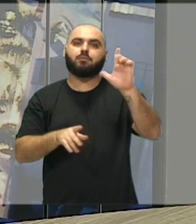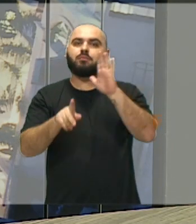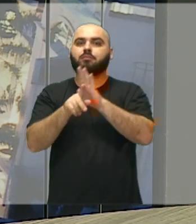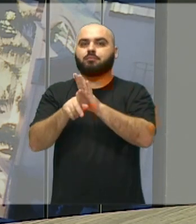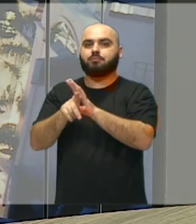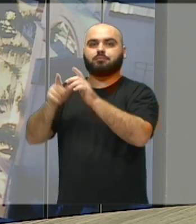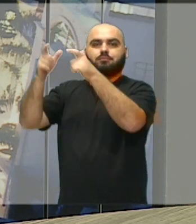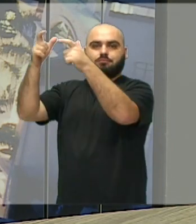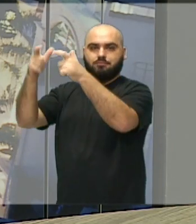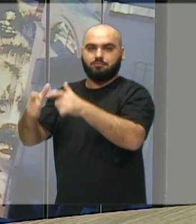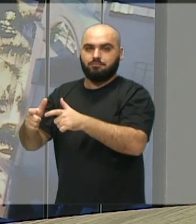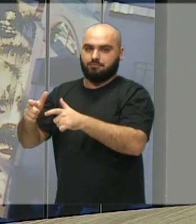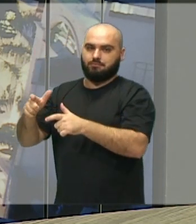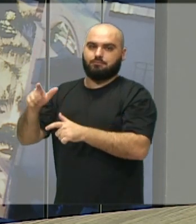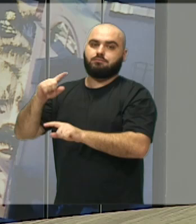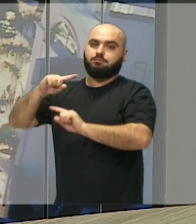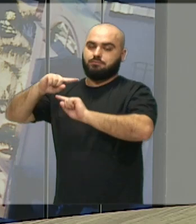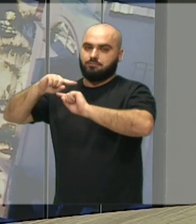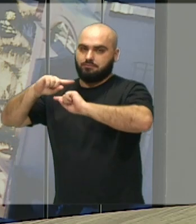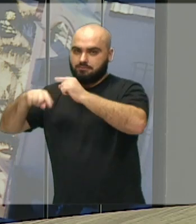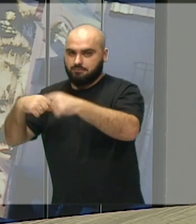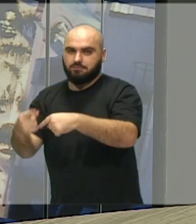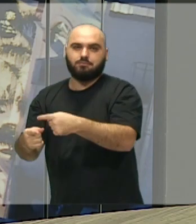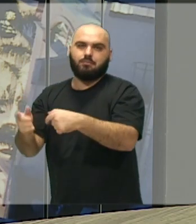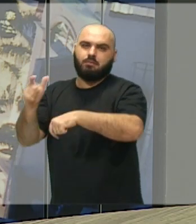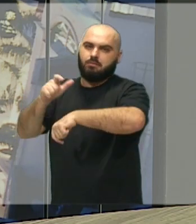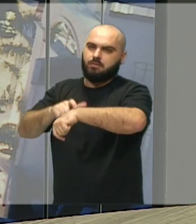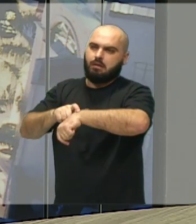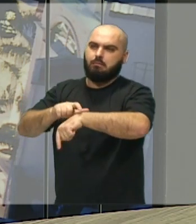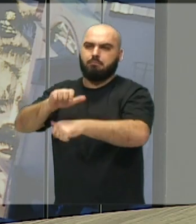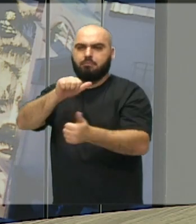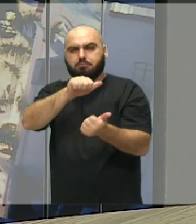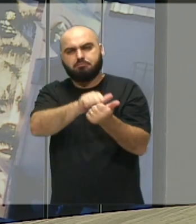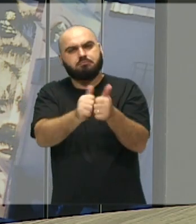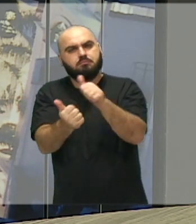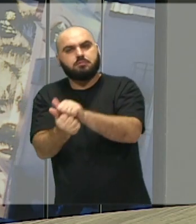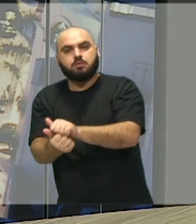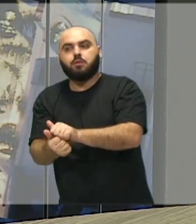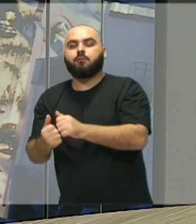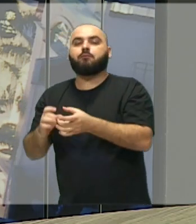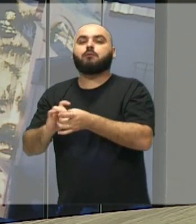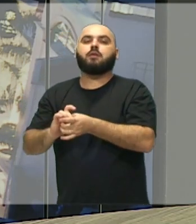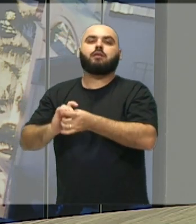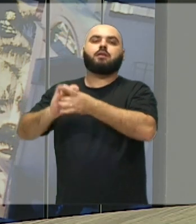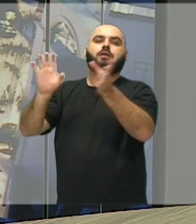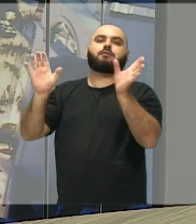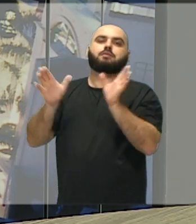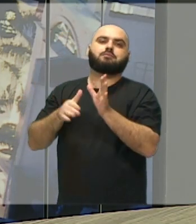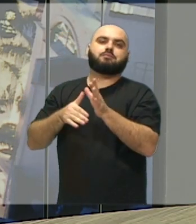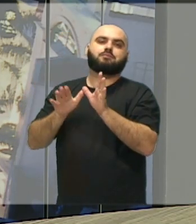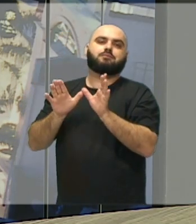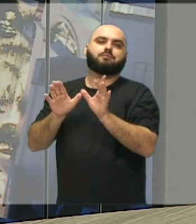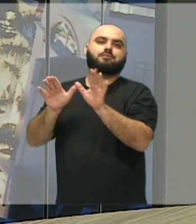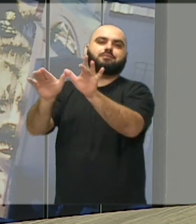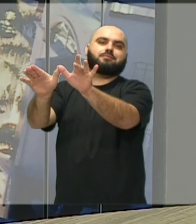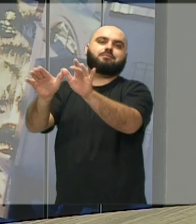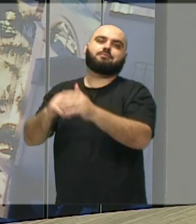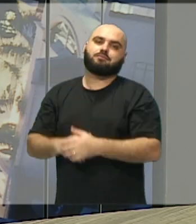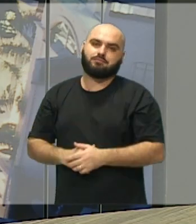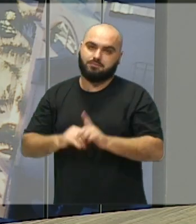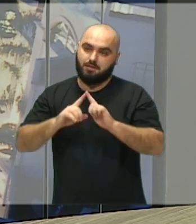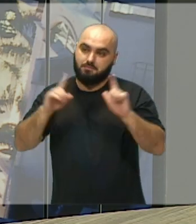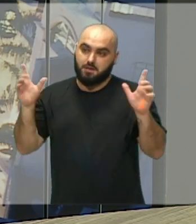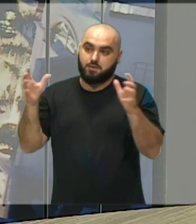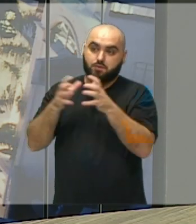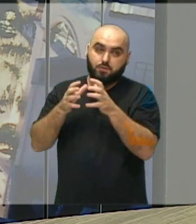no parque. E aí, depois de um período de adaptação, eles são soltos e aí monitorados constantemente por nossa